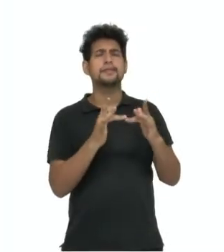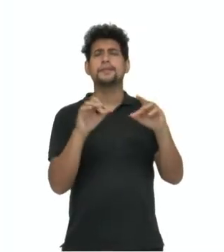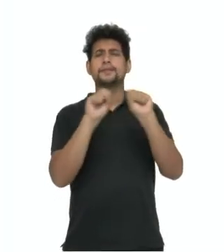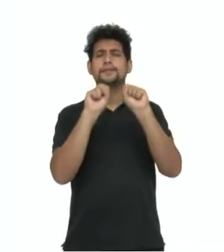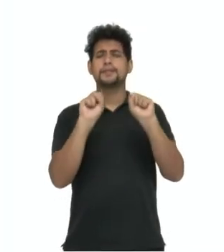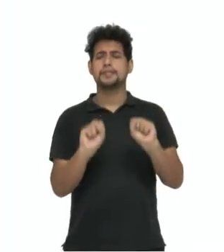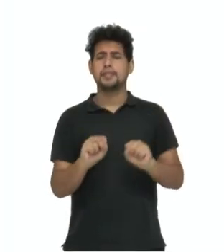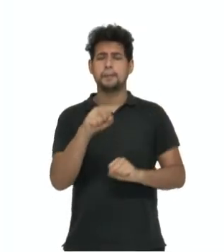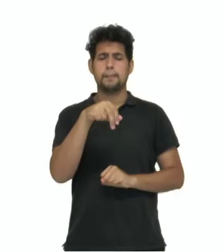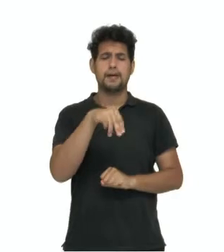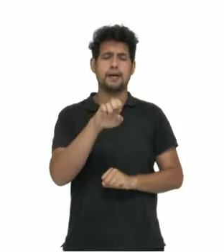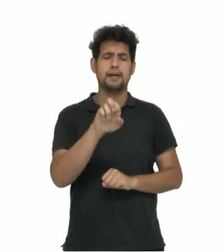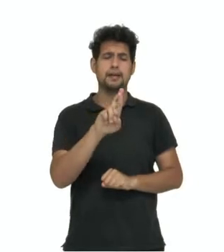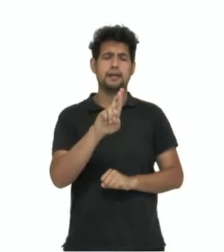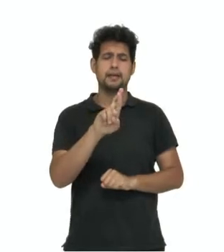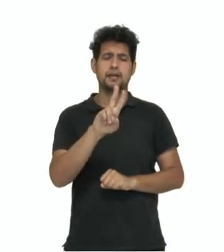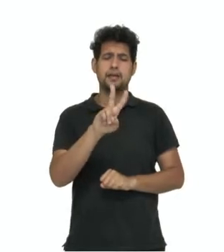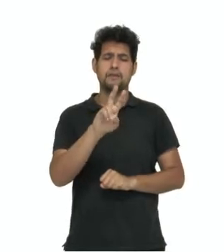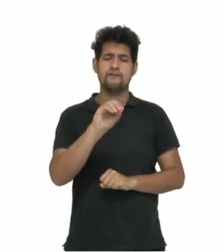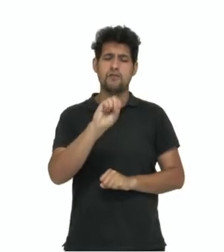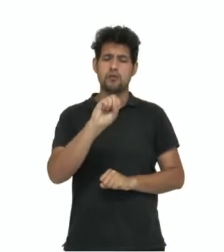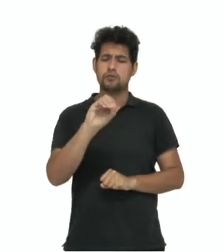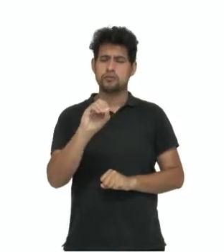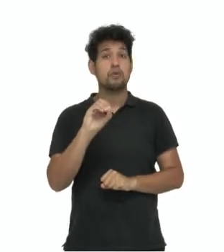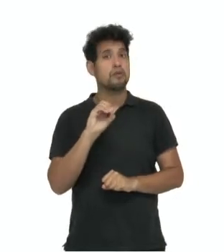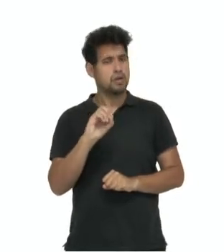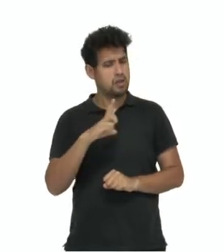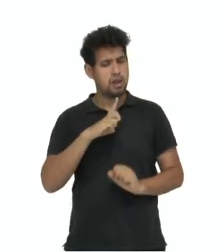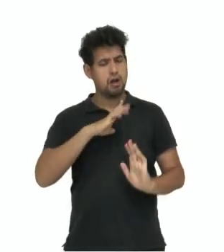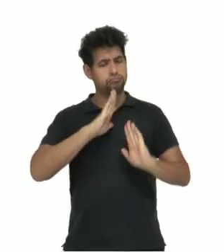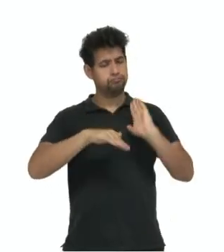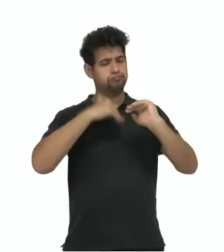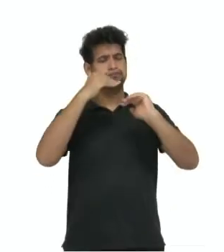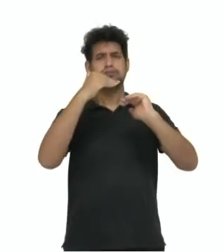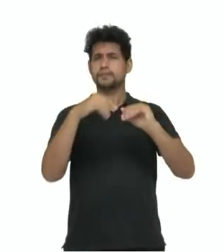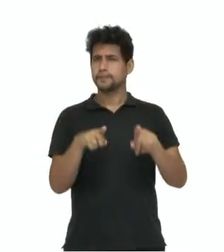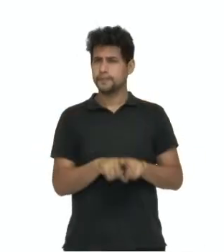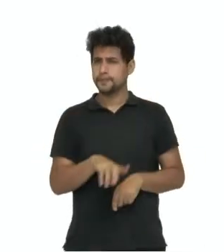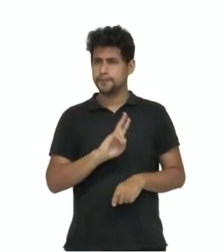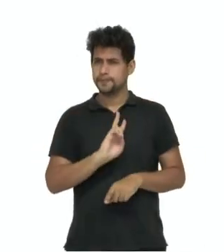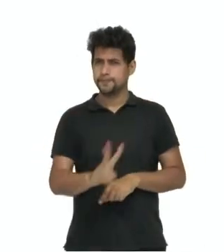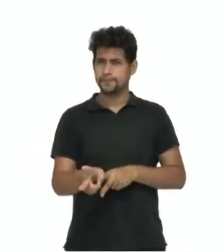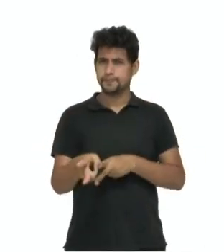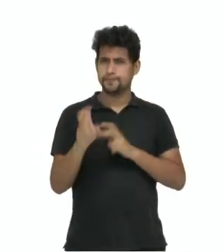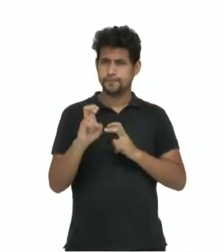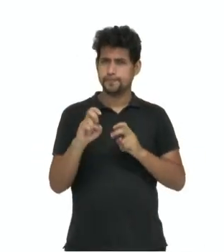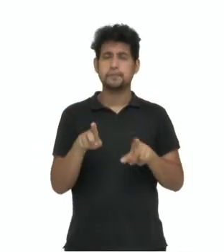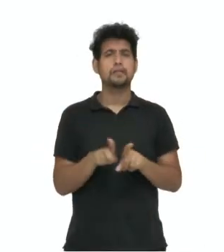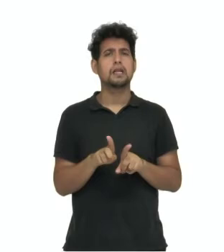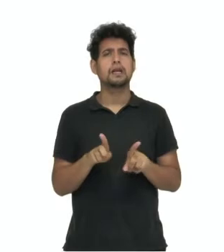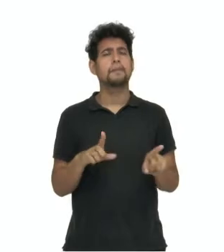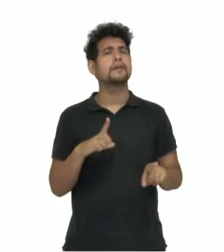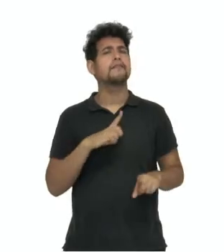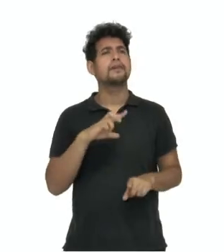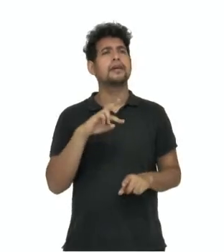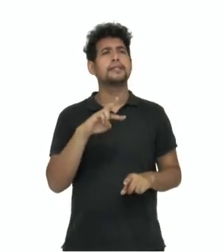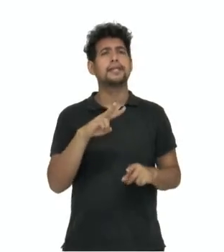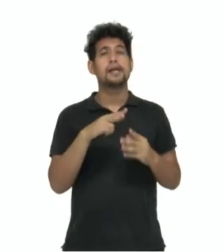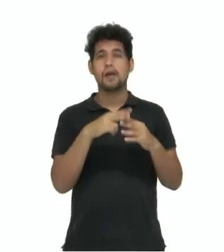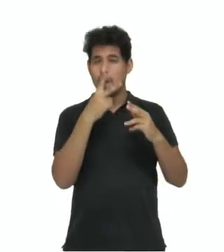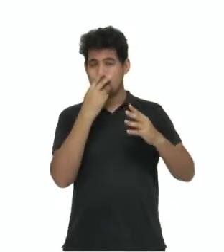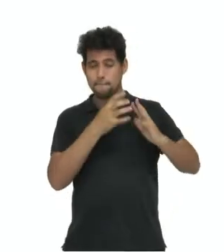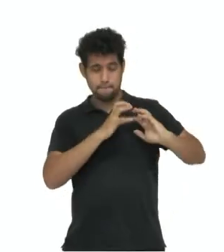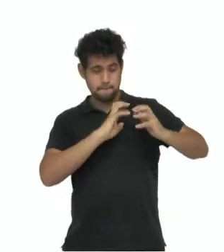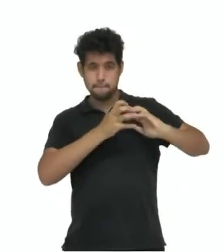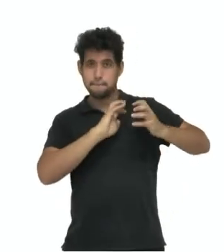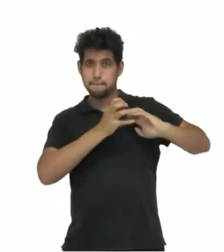nervoso desses animais, tá? Então, ele é bem desenvolvido, tá? Como vocês podem ver aqui na imagem, eles vão ter esse cérebro, tá?